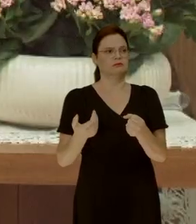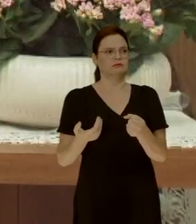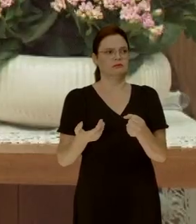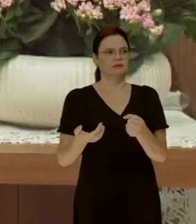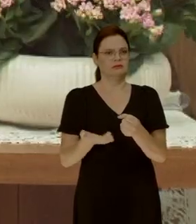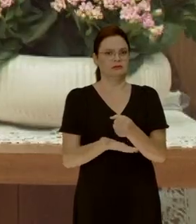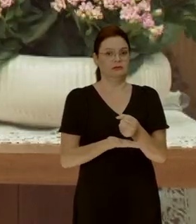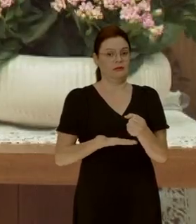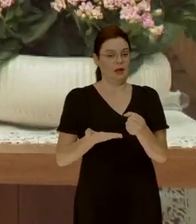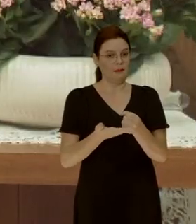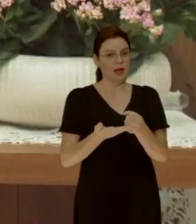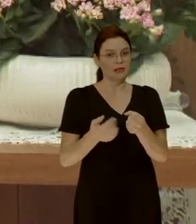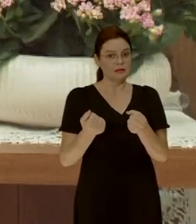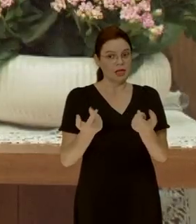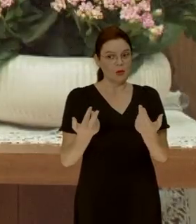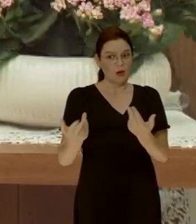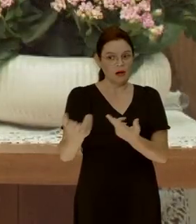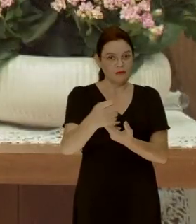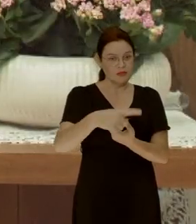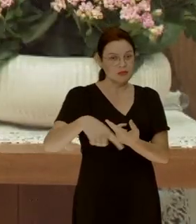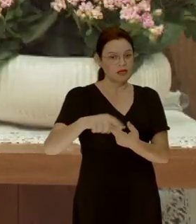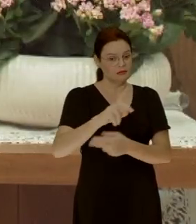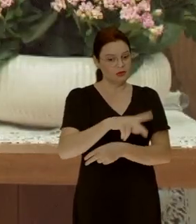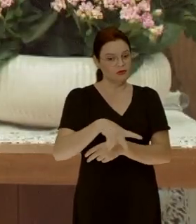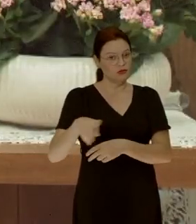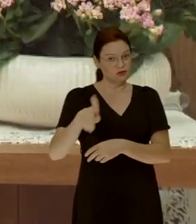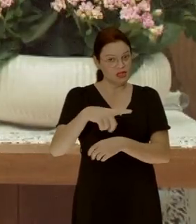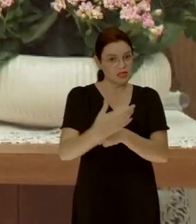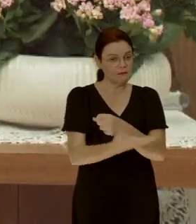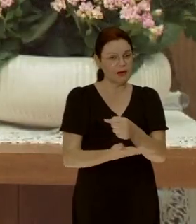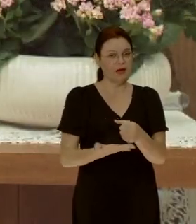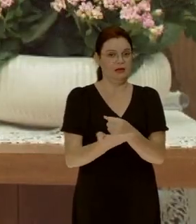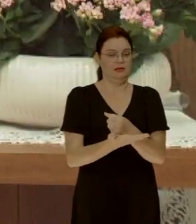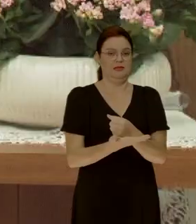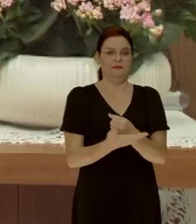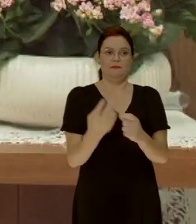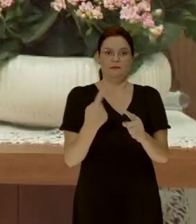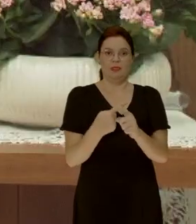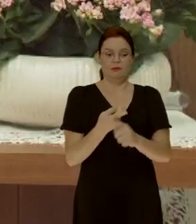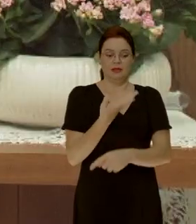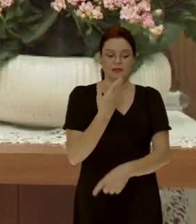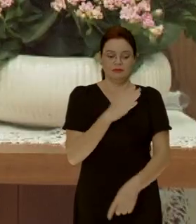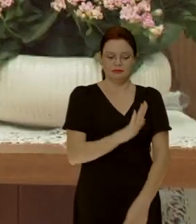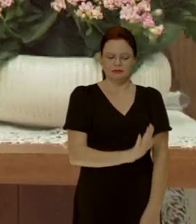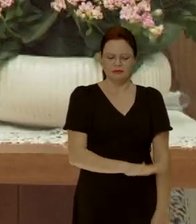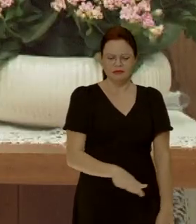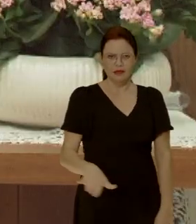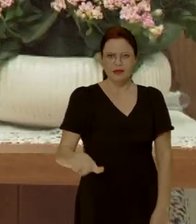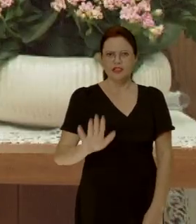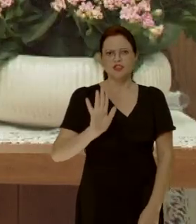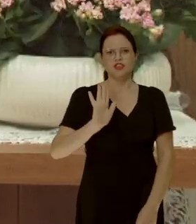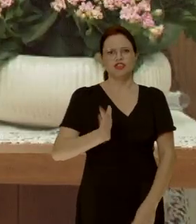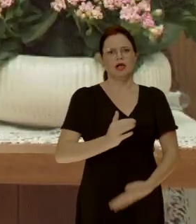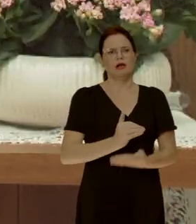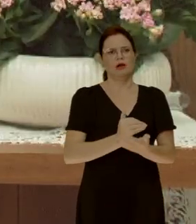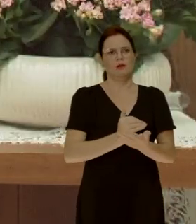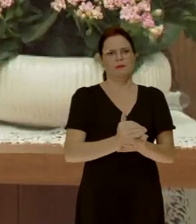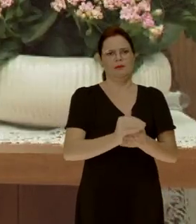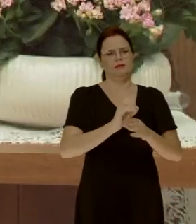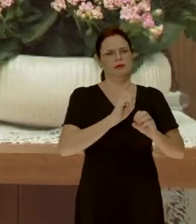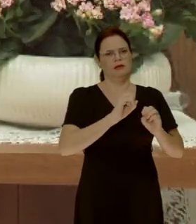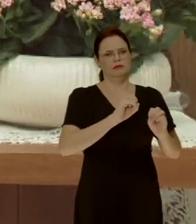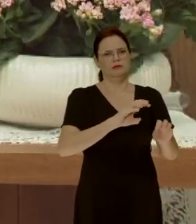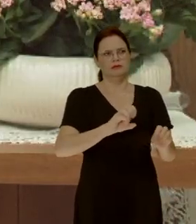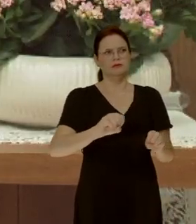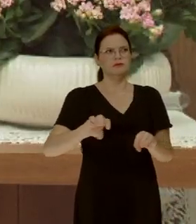Estamos falando aqui para as professoras, que precisamos que as professoras, desde a infância da criança que vocês vão